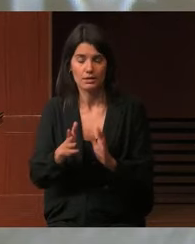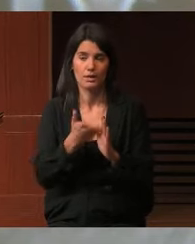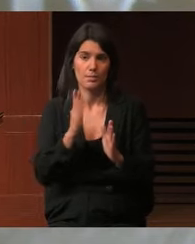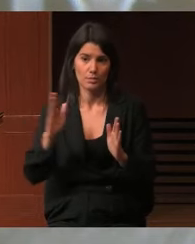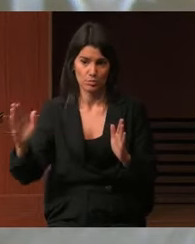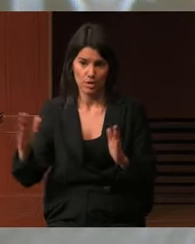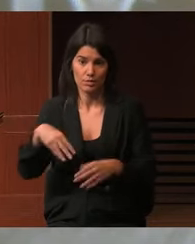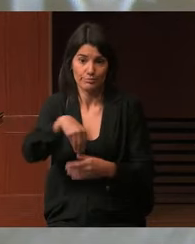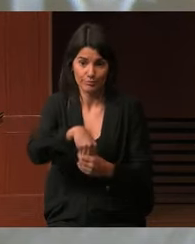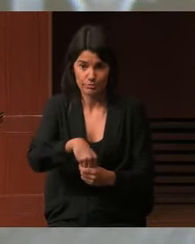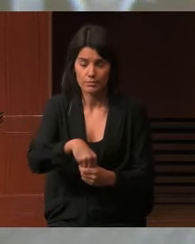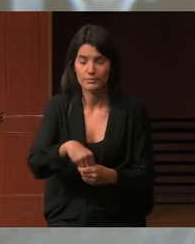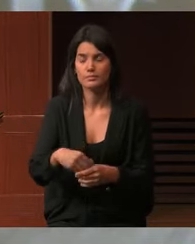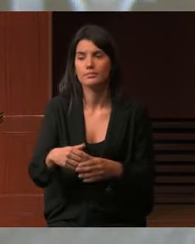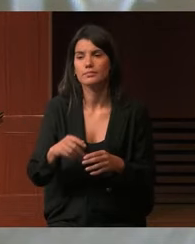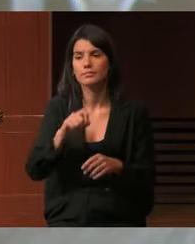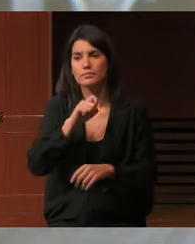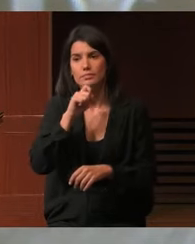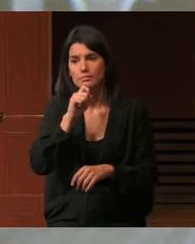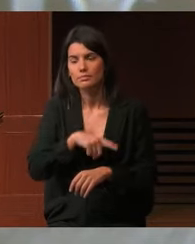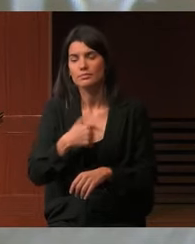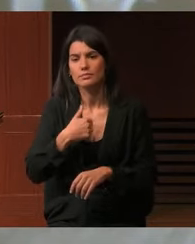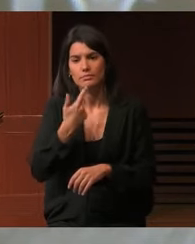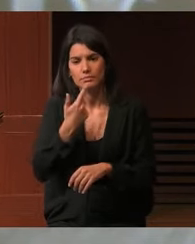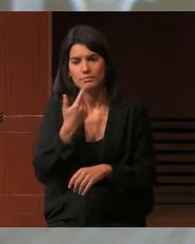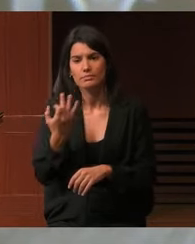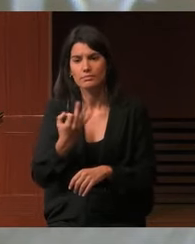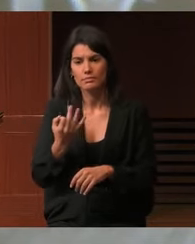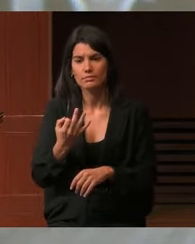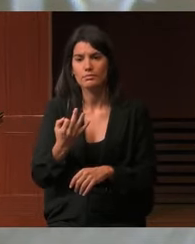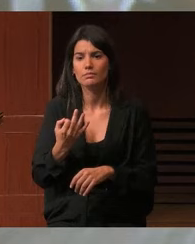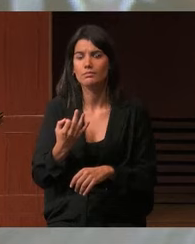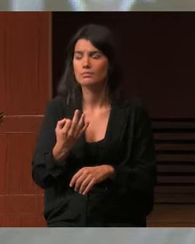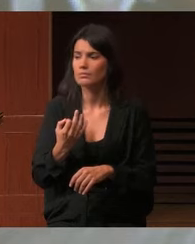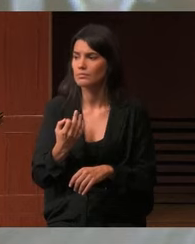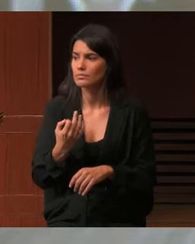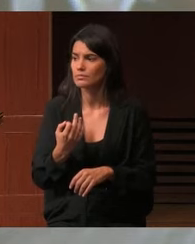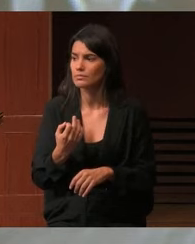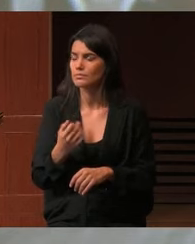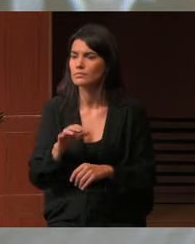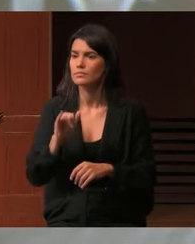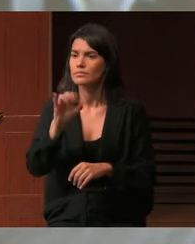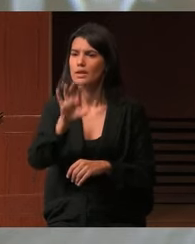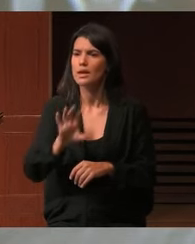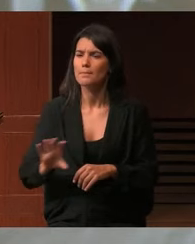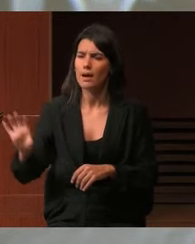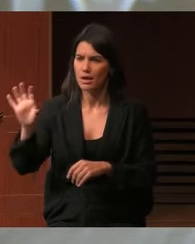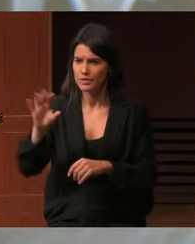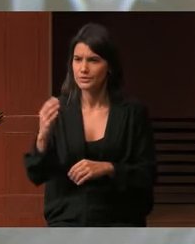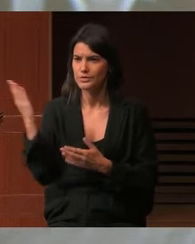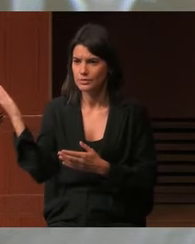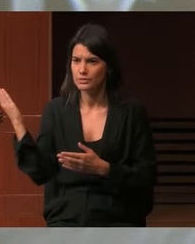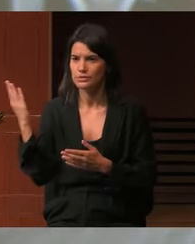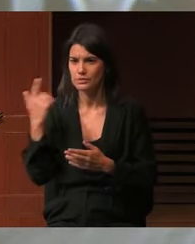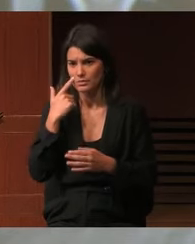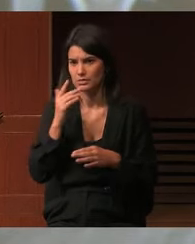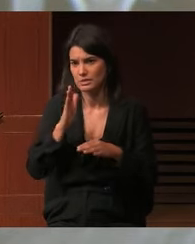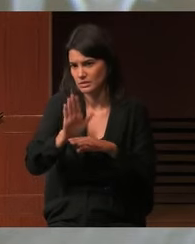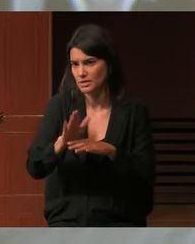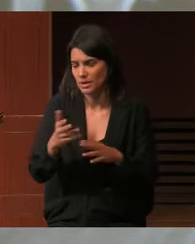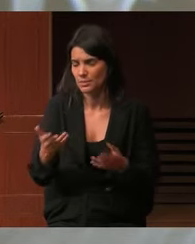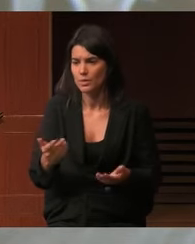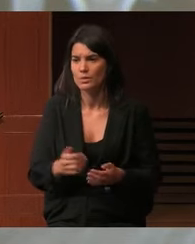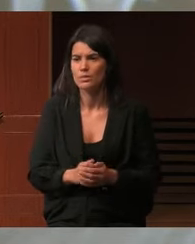nós podemos exatamente perceber que, para aquilo que eu elegi como imagens ilustrativas, será